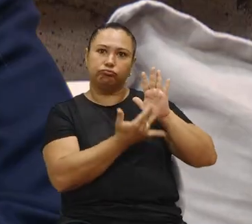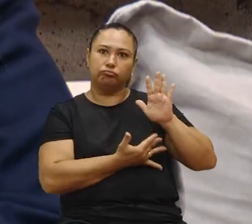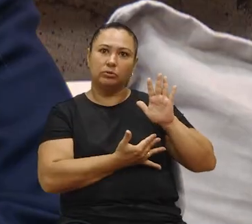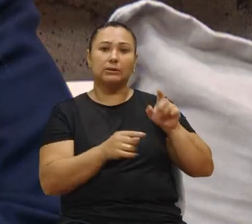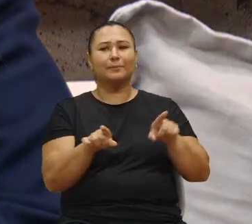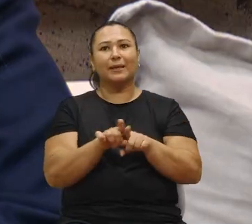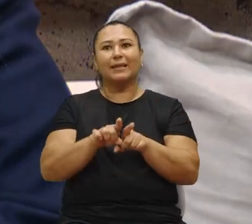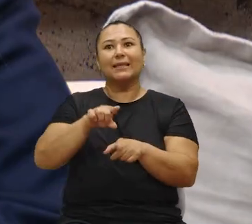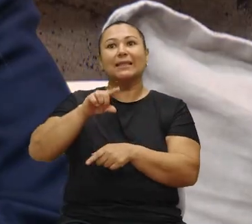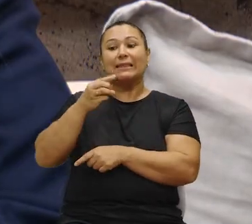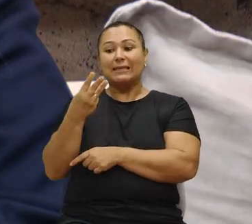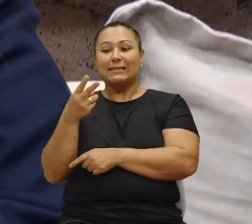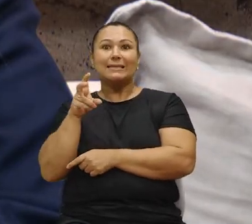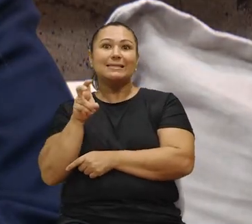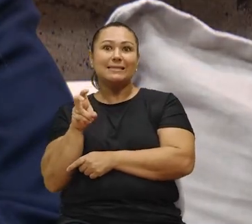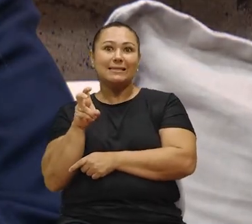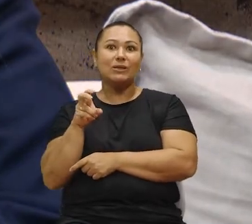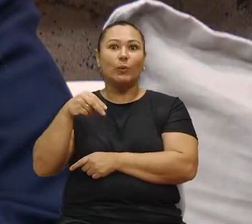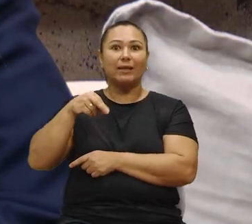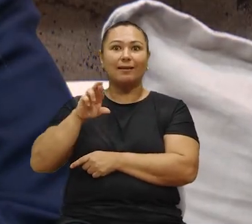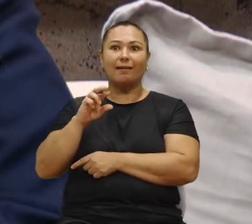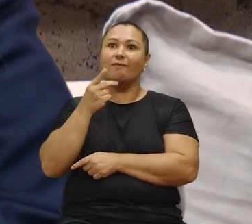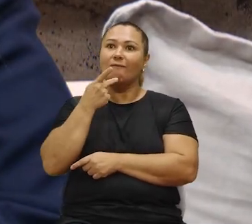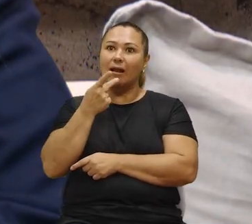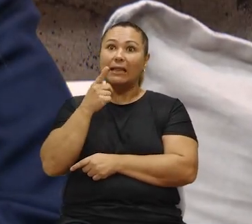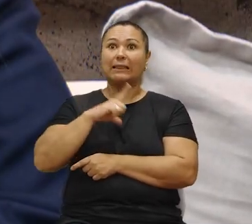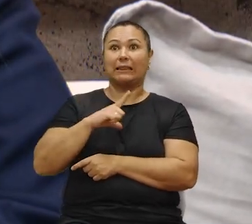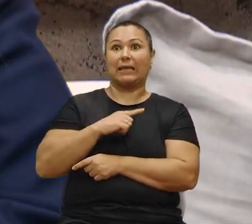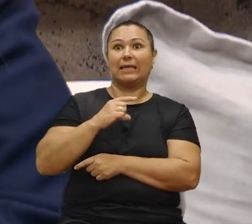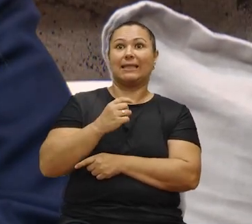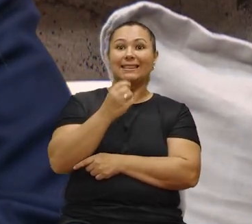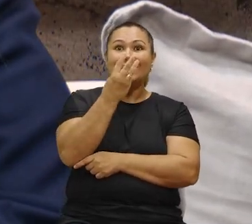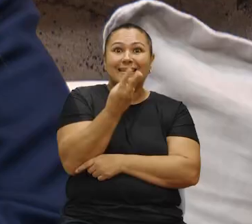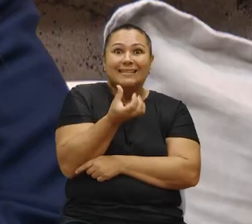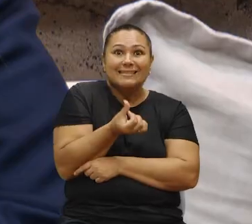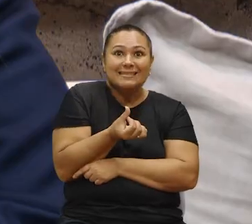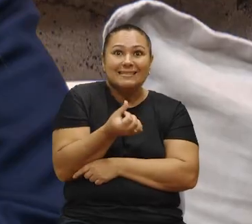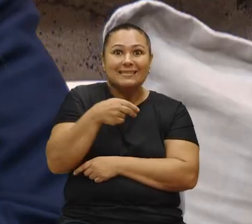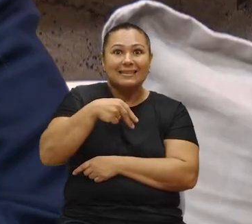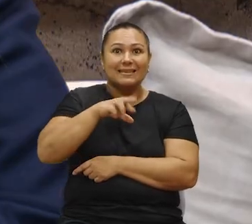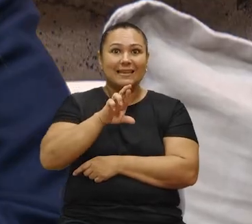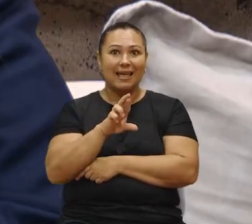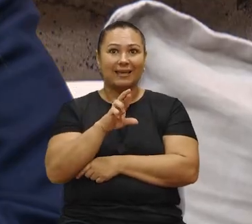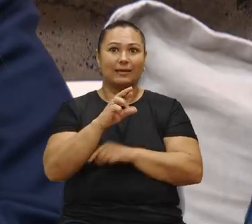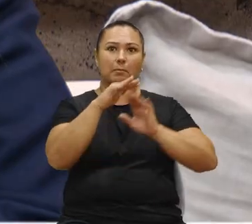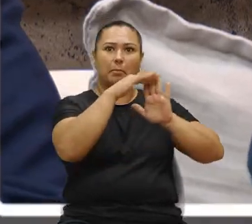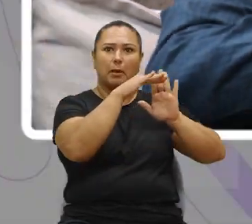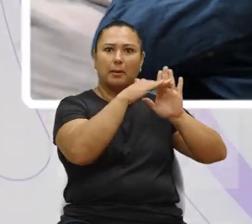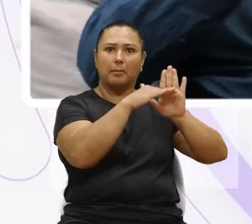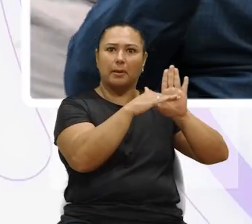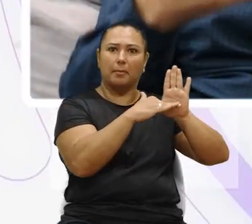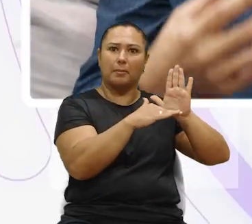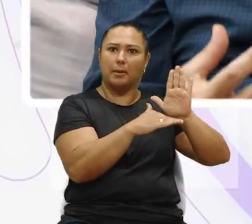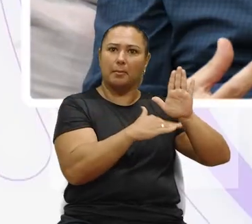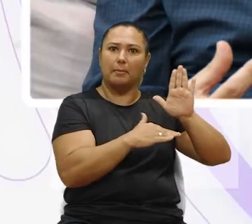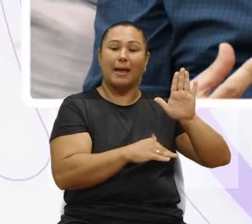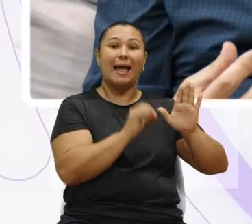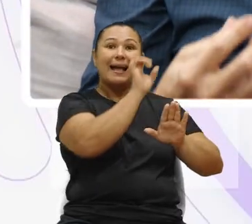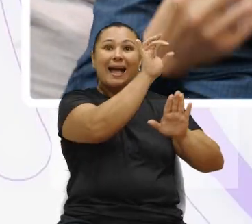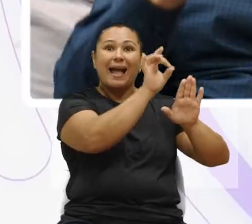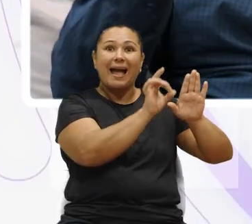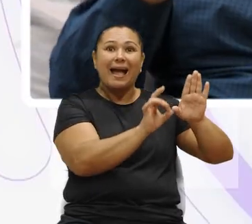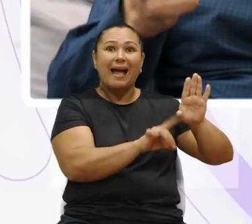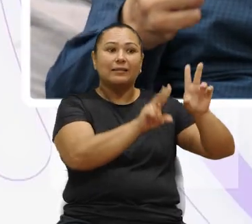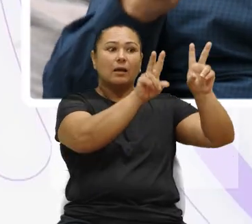e as outras 35 NRs em vigor falam. Porque nós temos 36 NRs em vigor, cada uma falando de algum